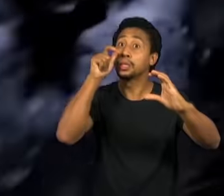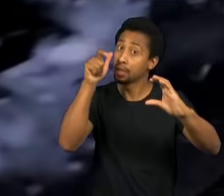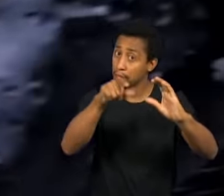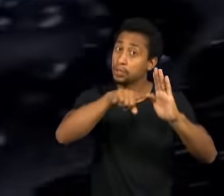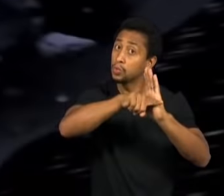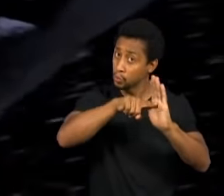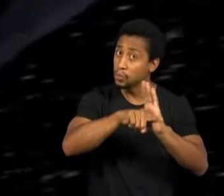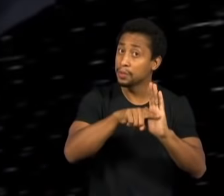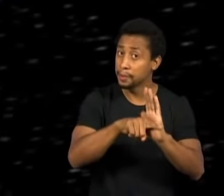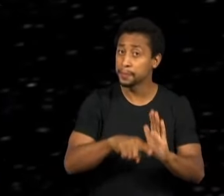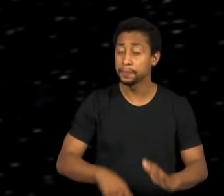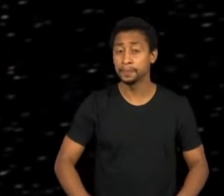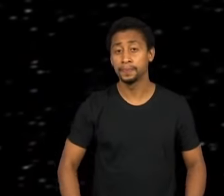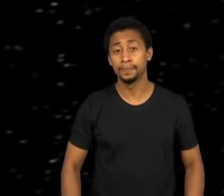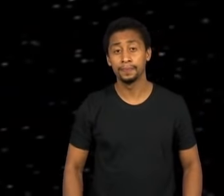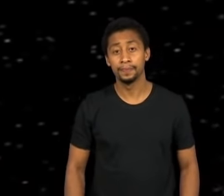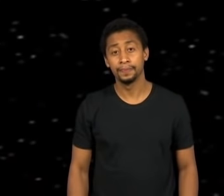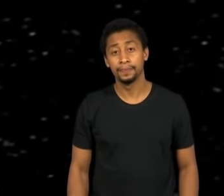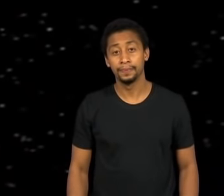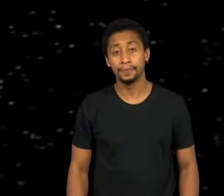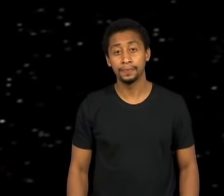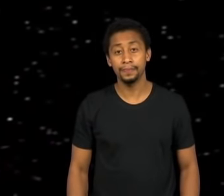aspectos.